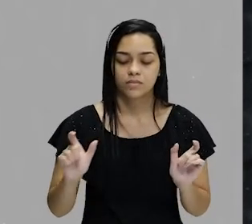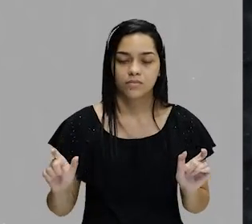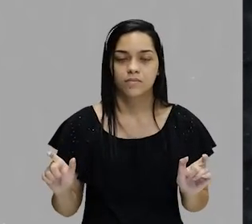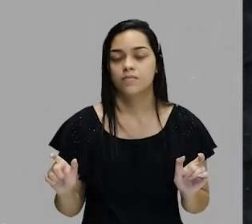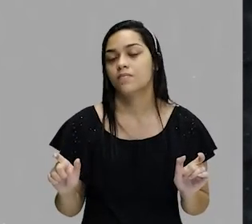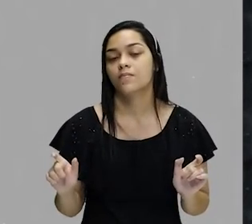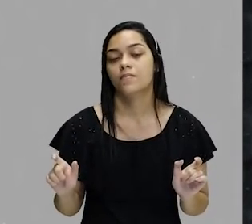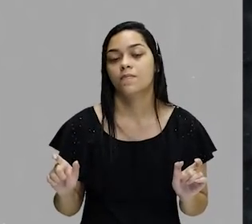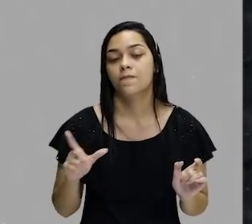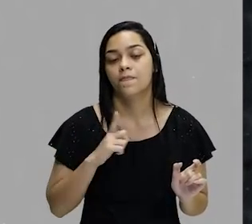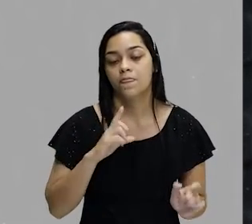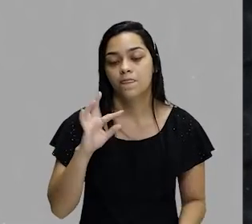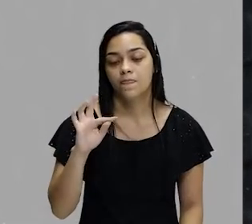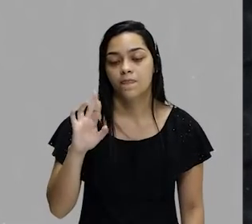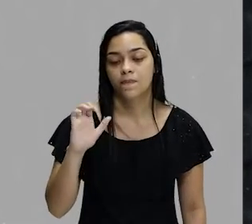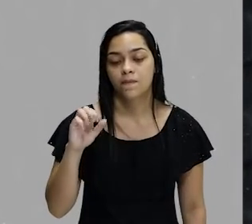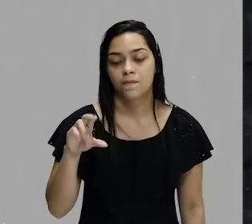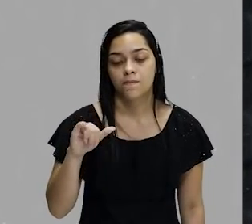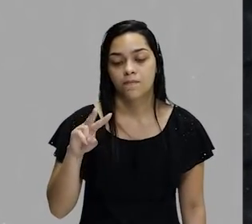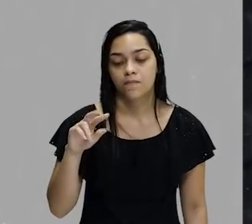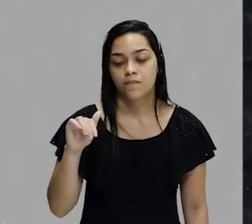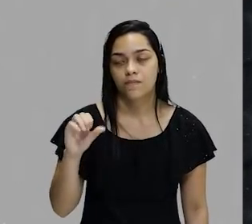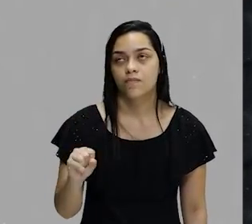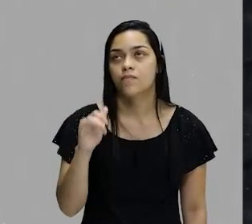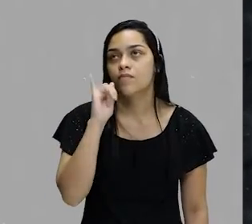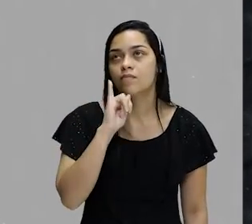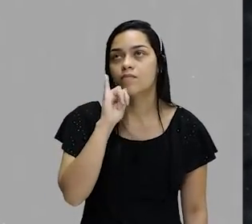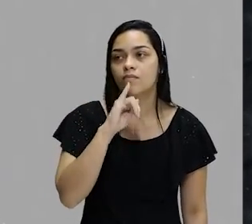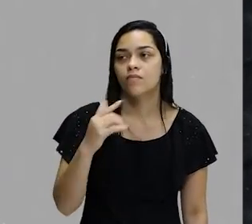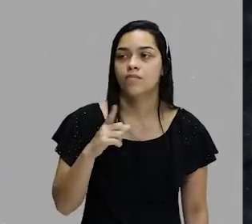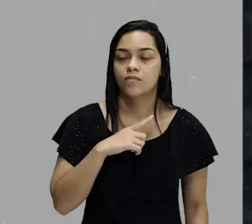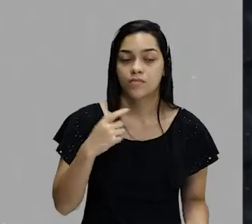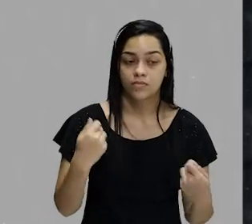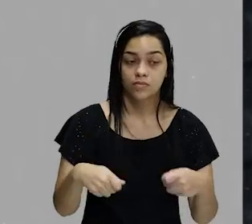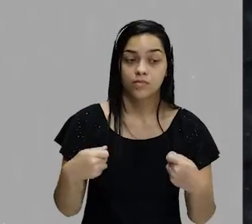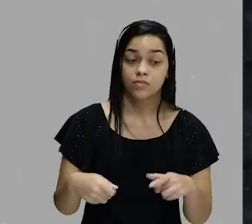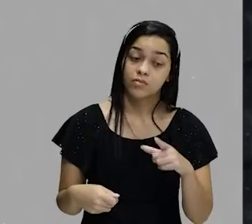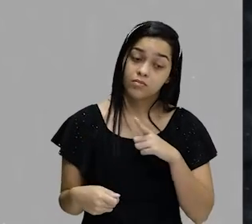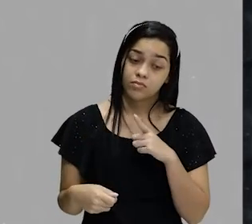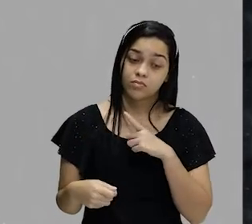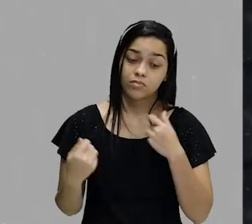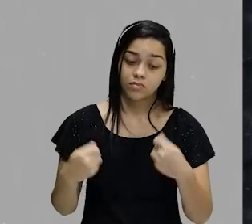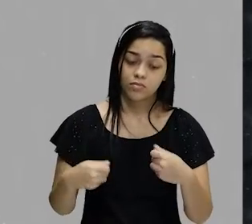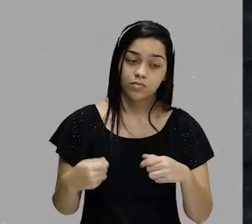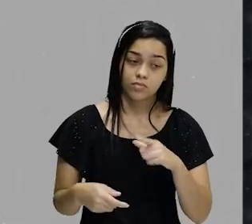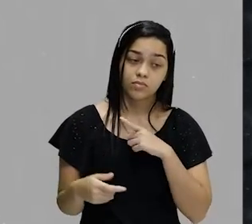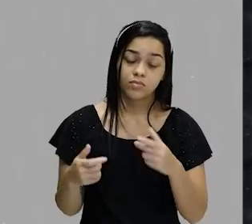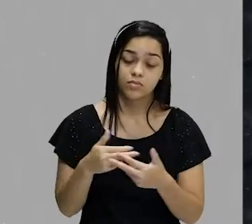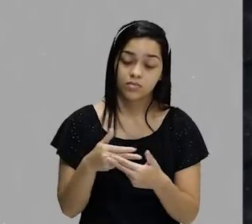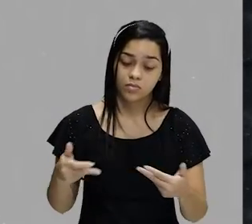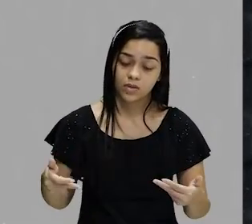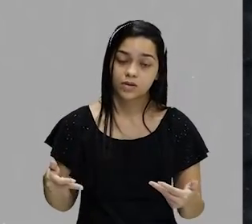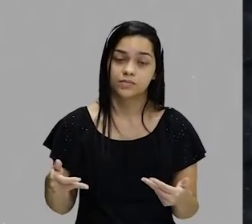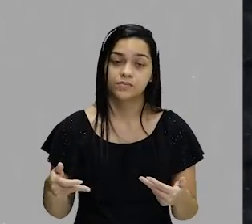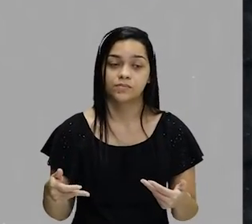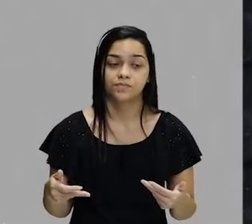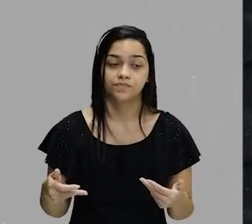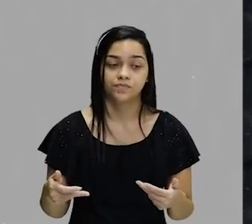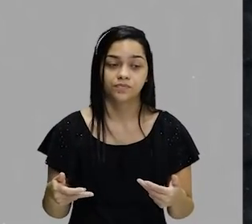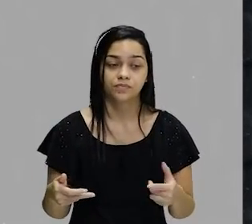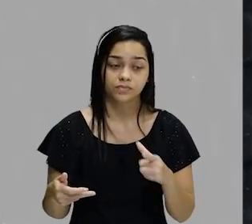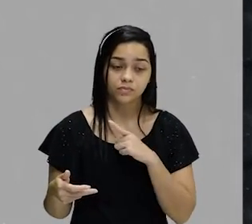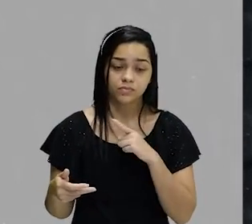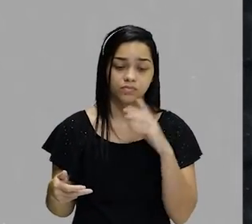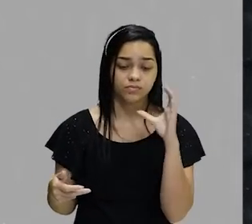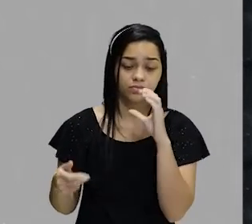palavras transitivas. Como, por exemplo, necessidade. Quem tem necessidade de alguma coisa. Quem